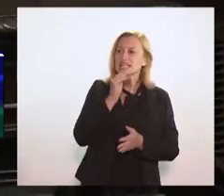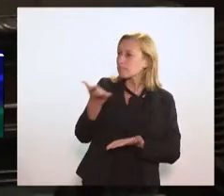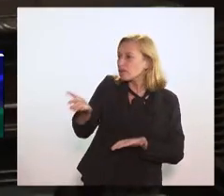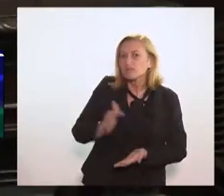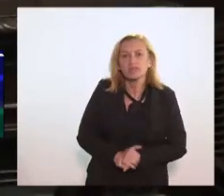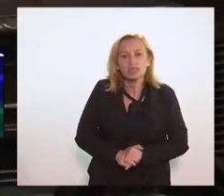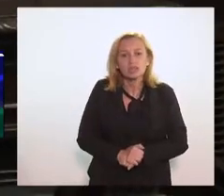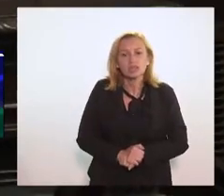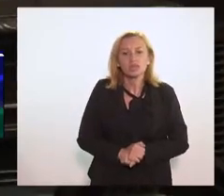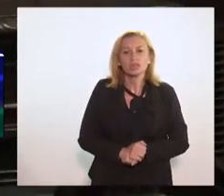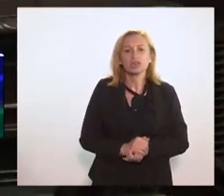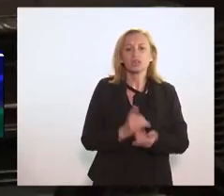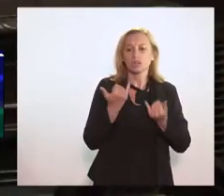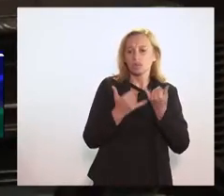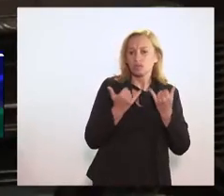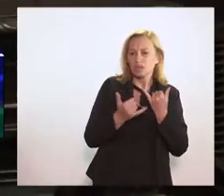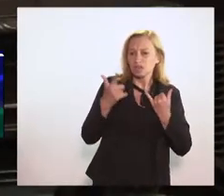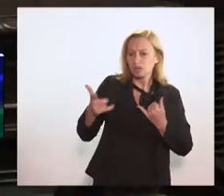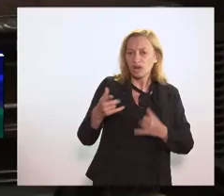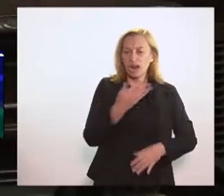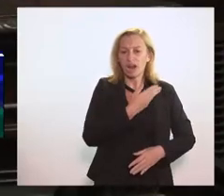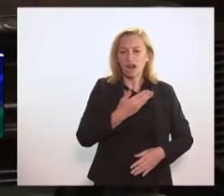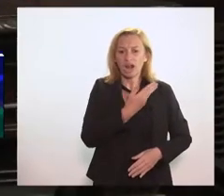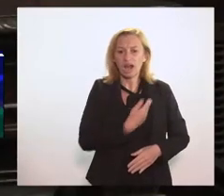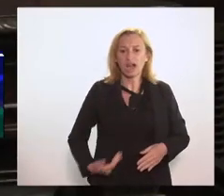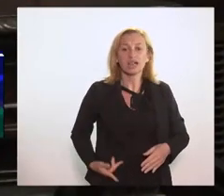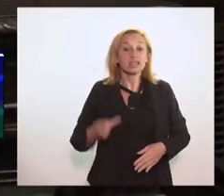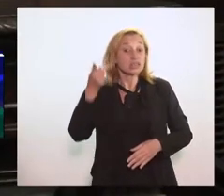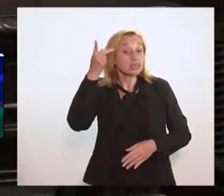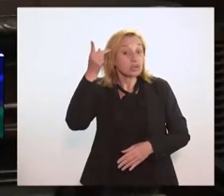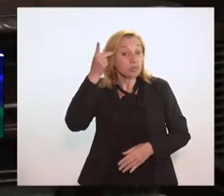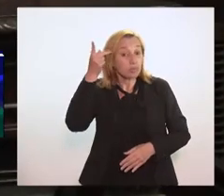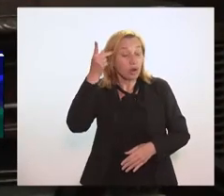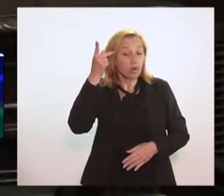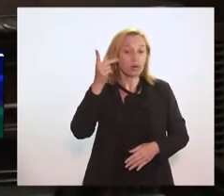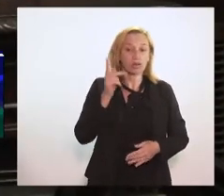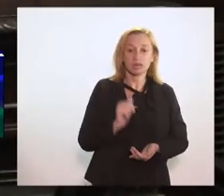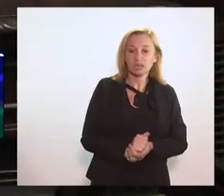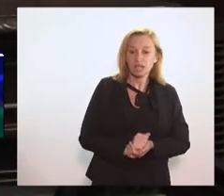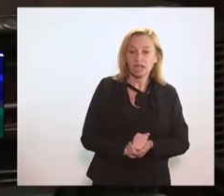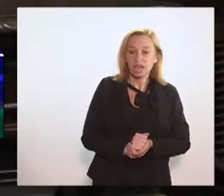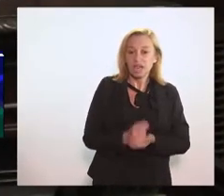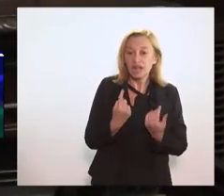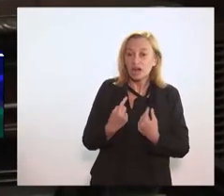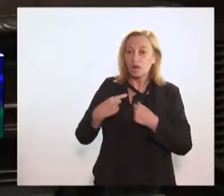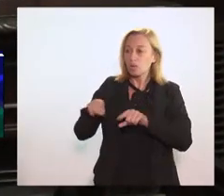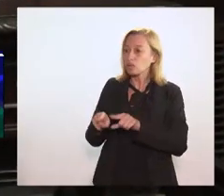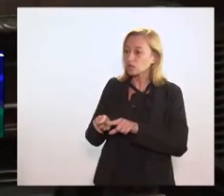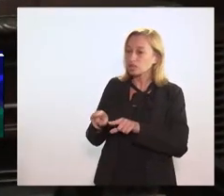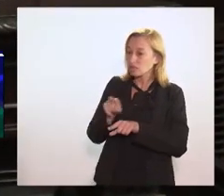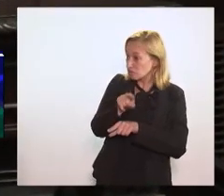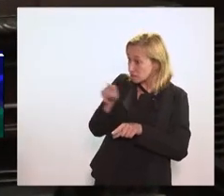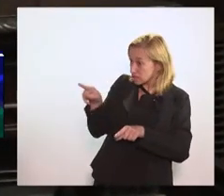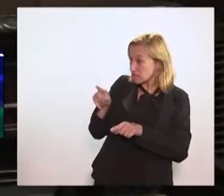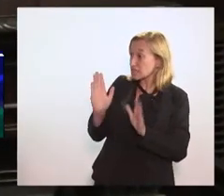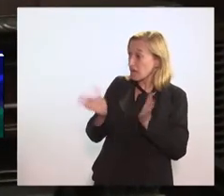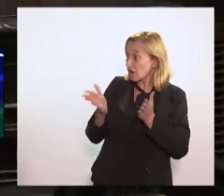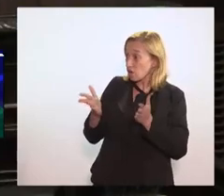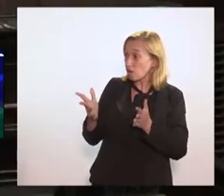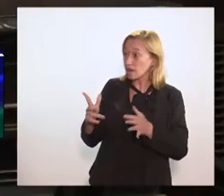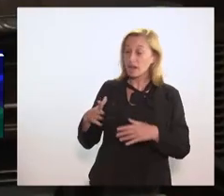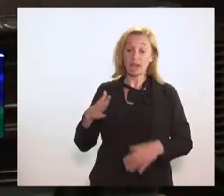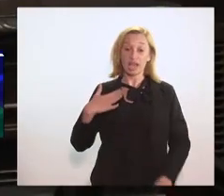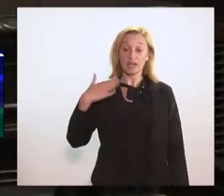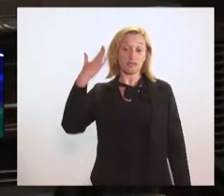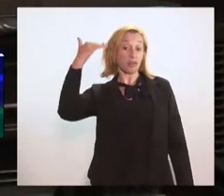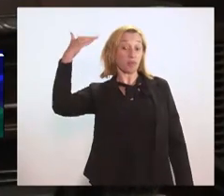O governador Calça Apertada lá em São Paulo, que até bem pouco tempo atrás era rival de Vossas Excelências, agora virou o herói de